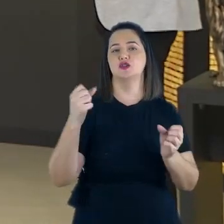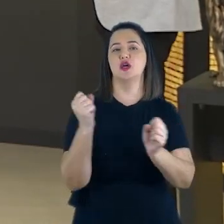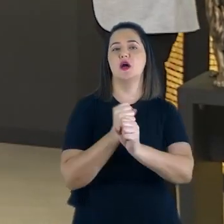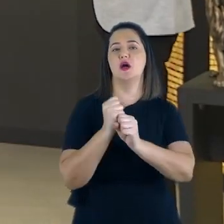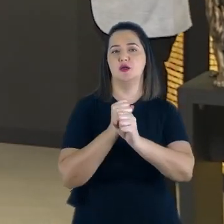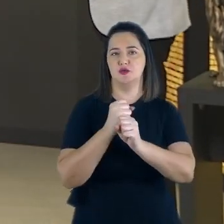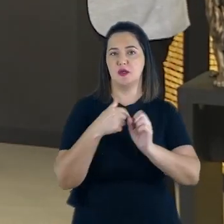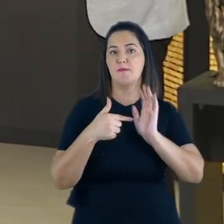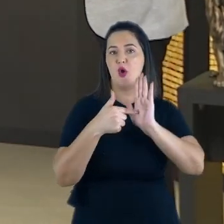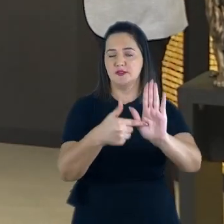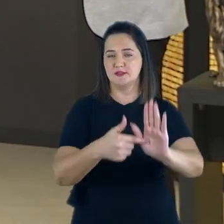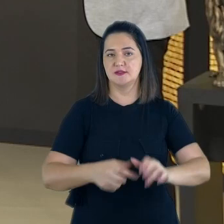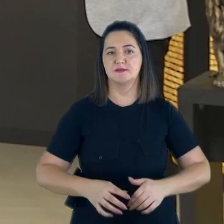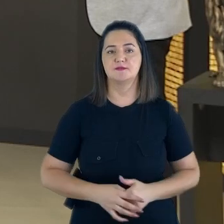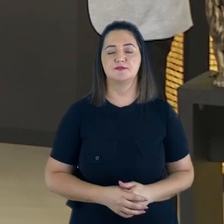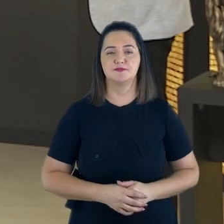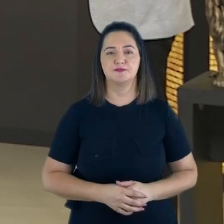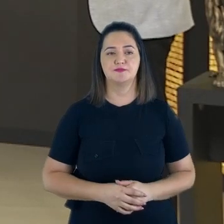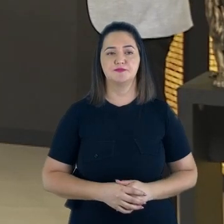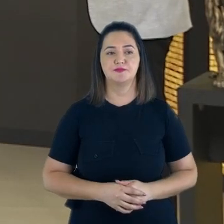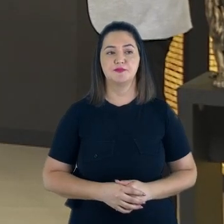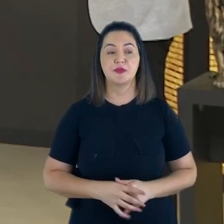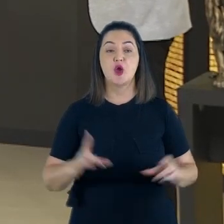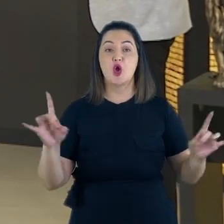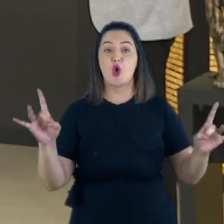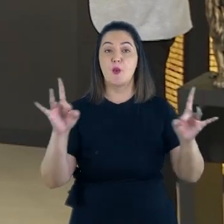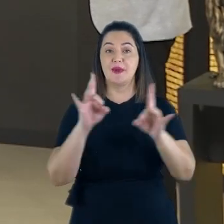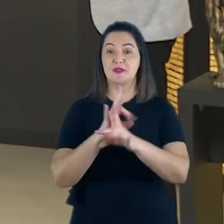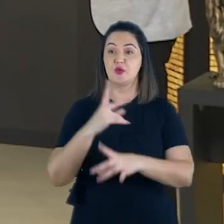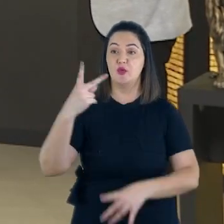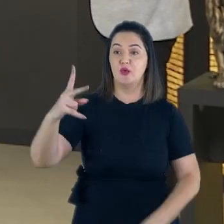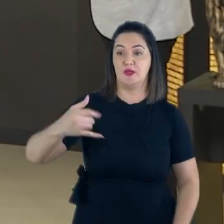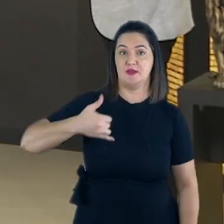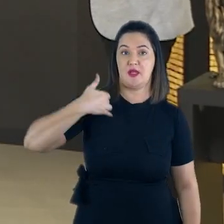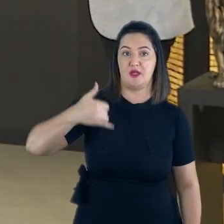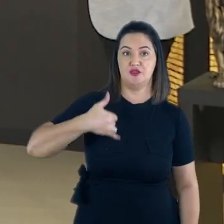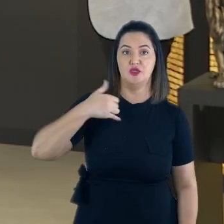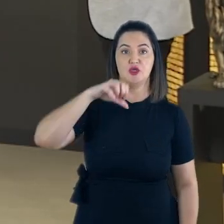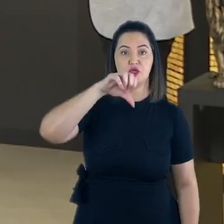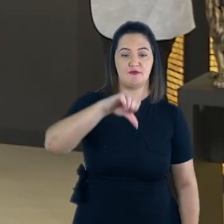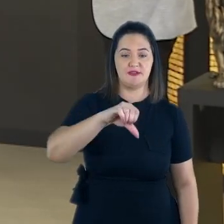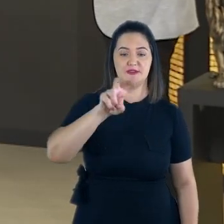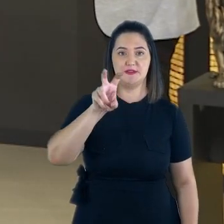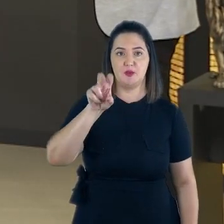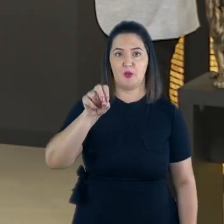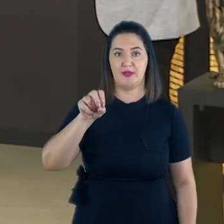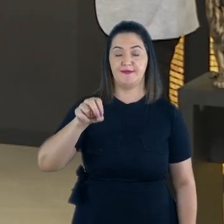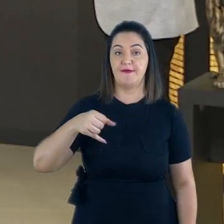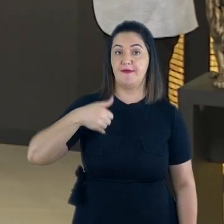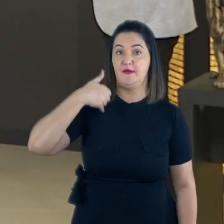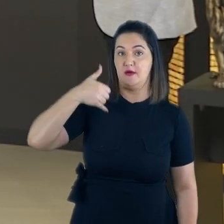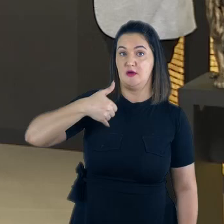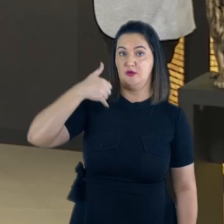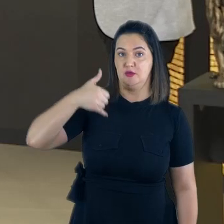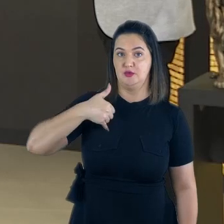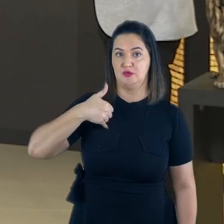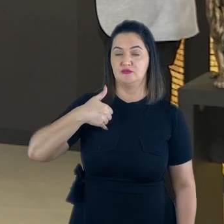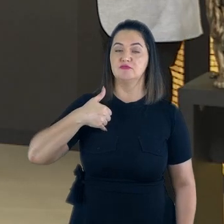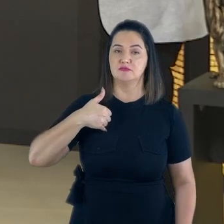palavras. Completou em sua vida 950 anos, 19 jubileus